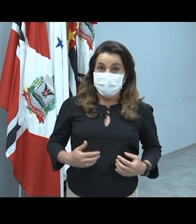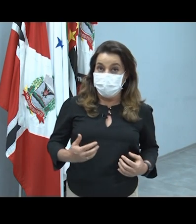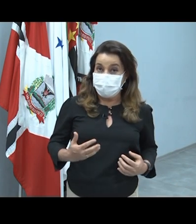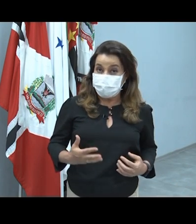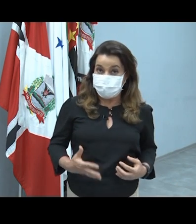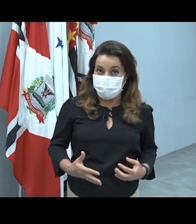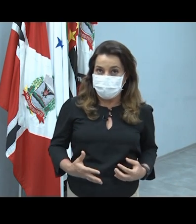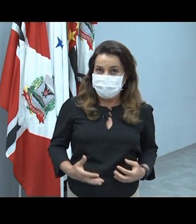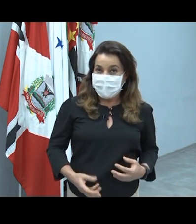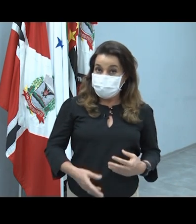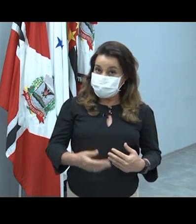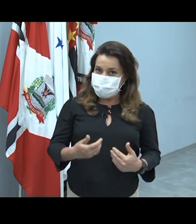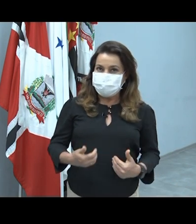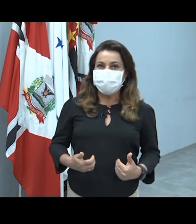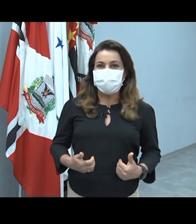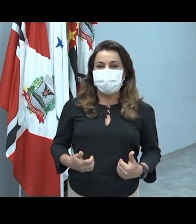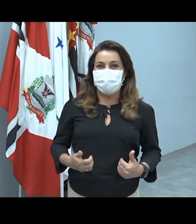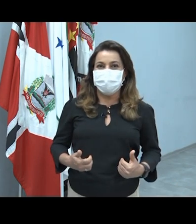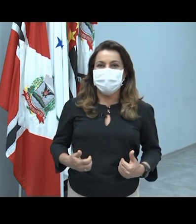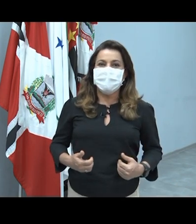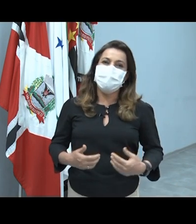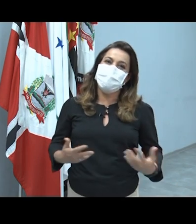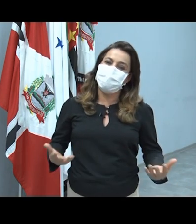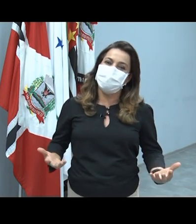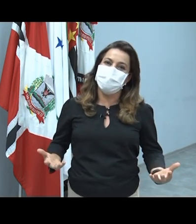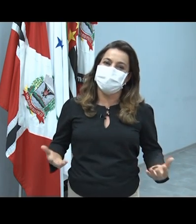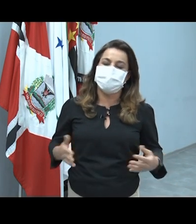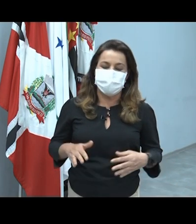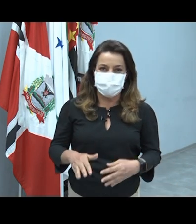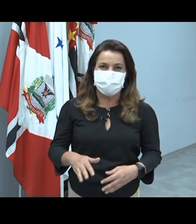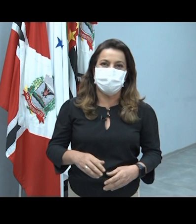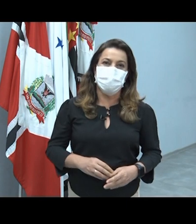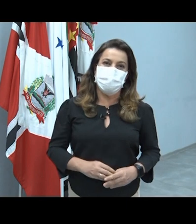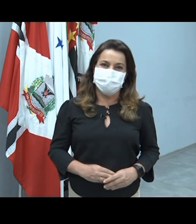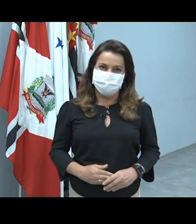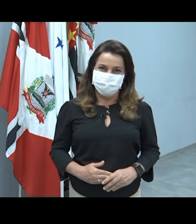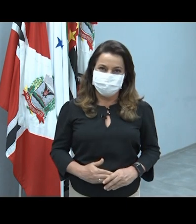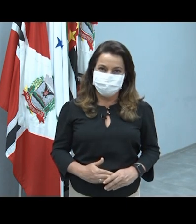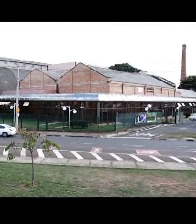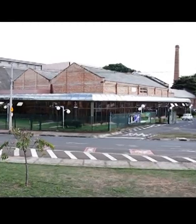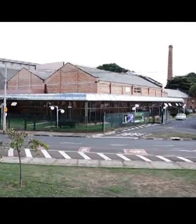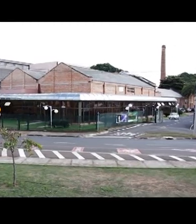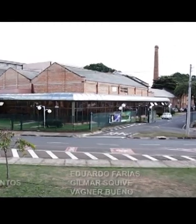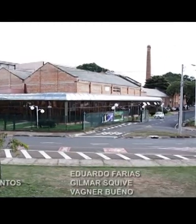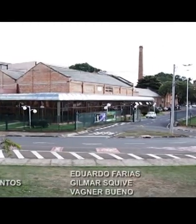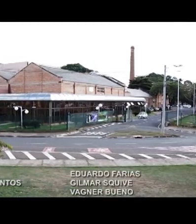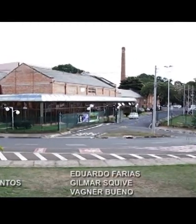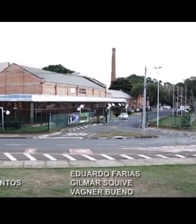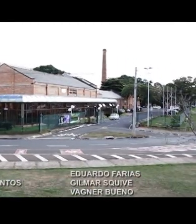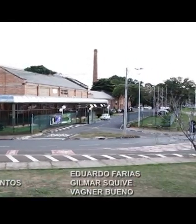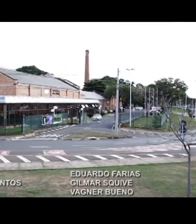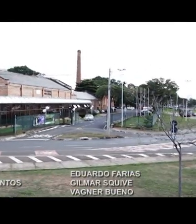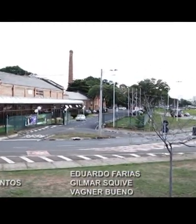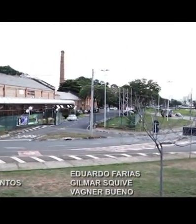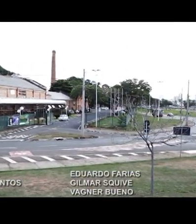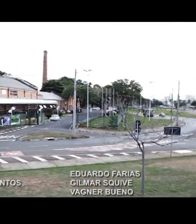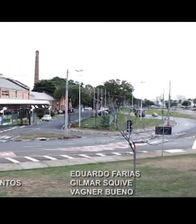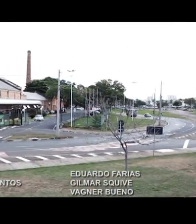oficial que homenageia, resgata a história e identifica São José do Rio Preto. São